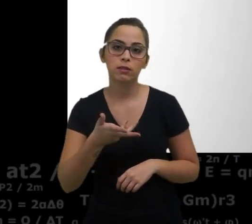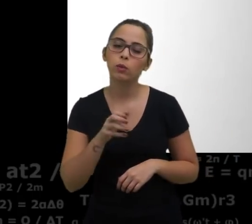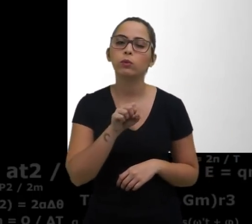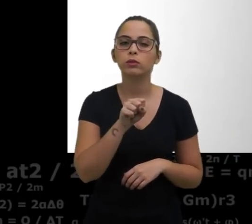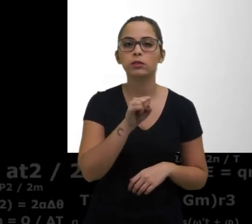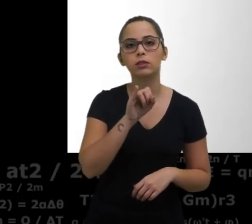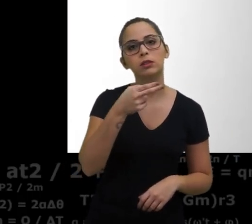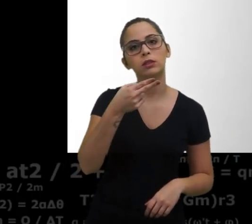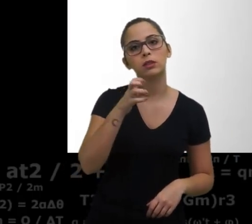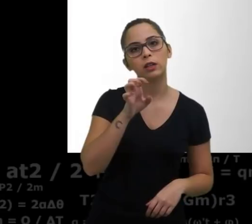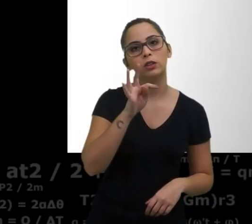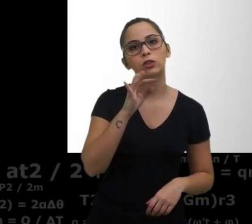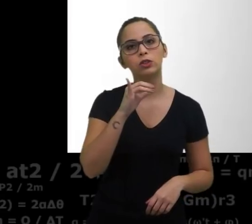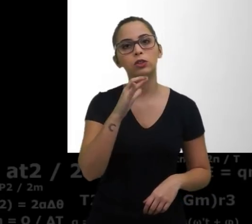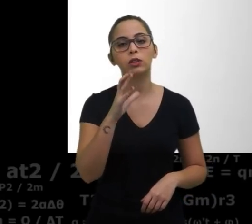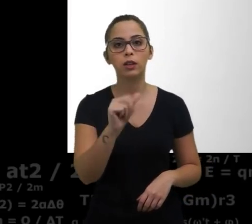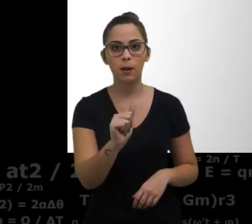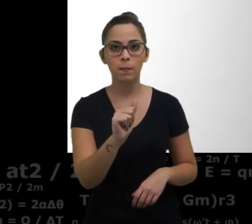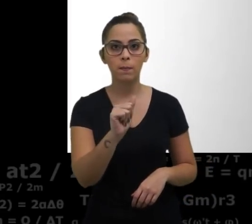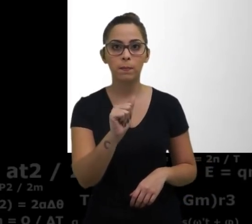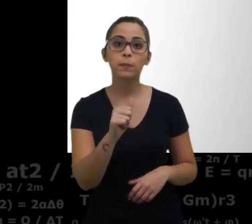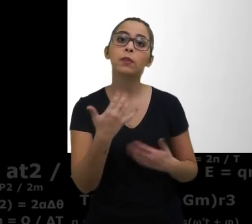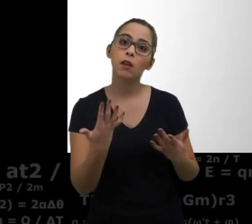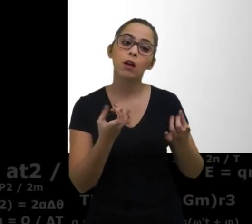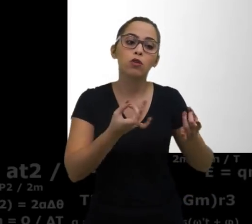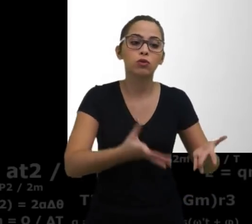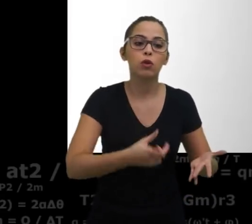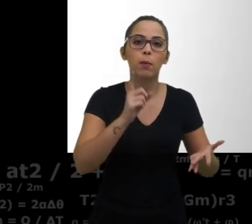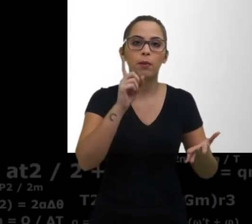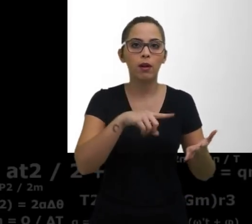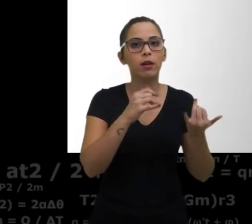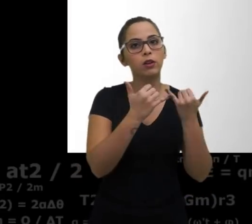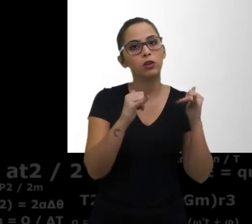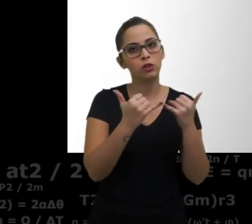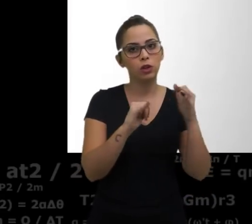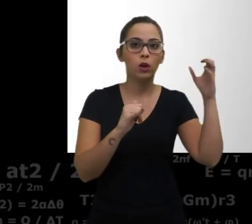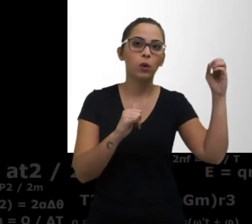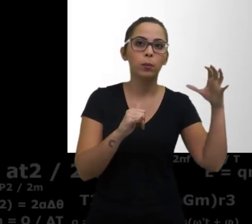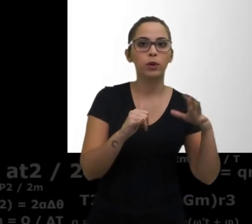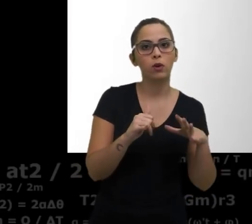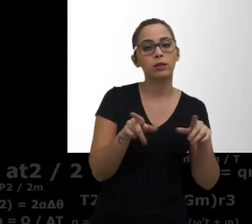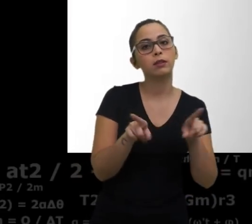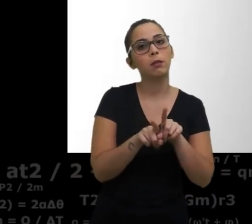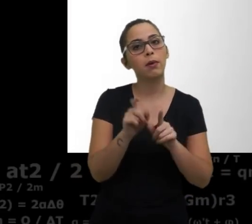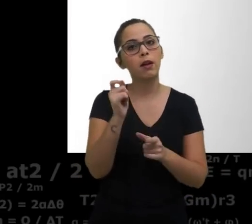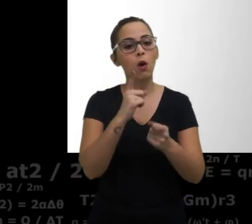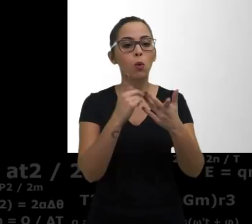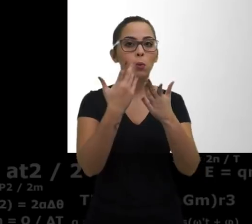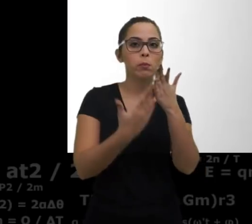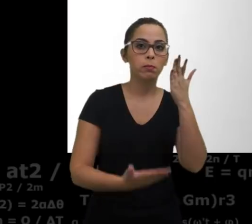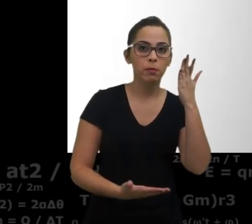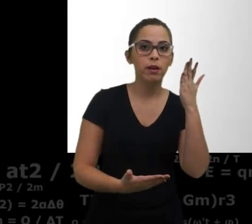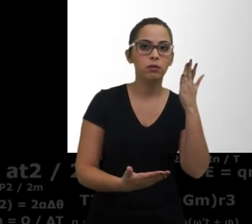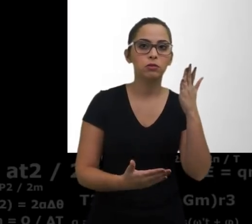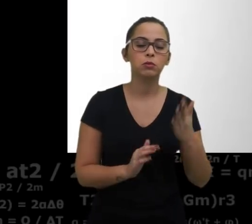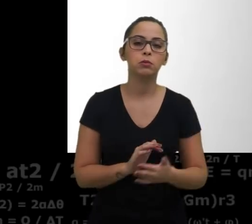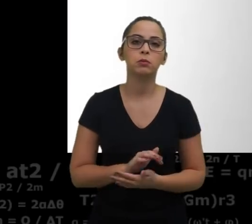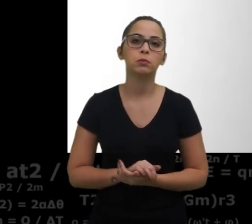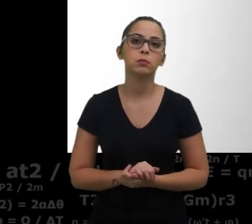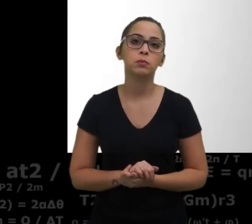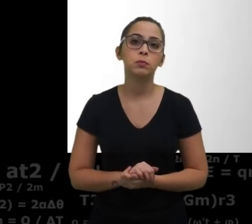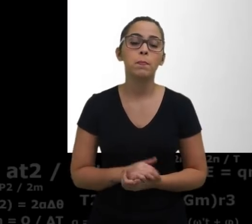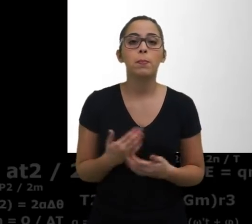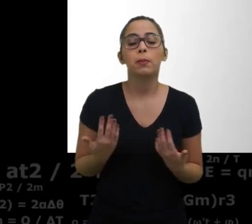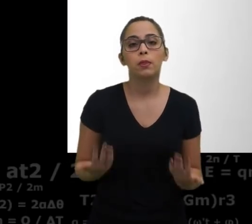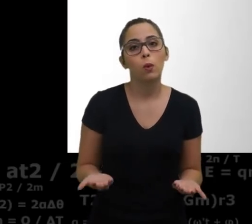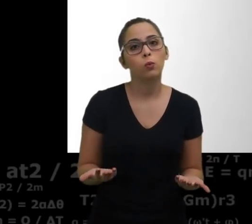engolindo material no centro. Tá? Eles são só um tipo. E quasar, ele tem um núcleo tão brilhante que ele ofusca a galáxia